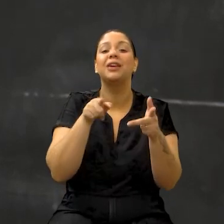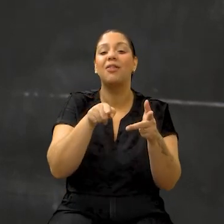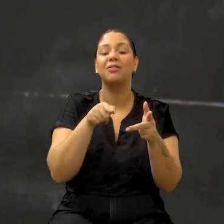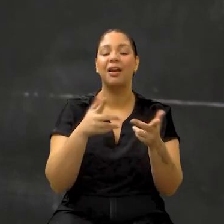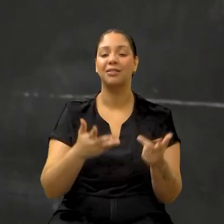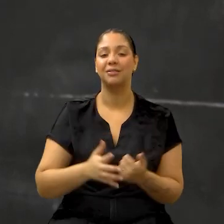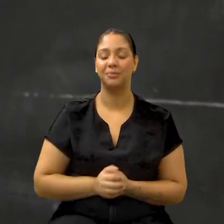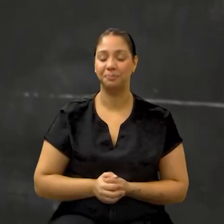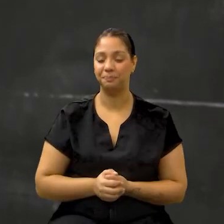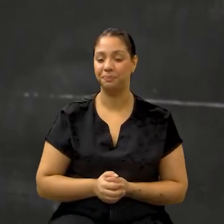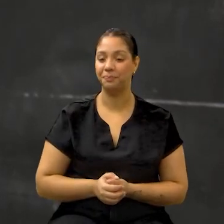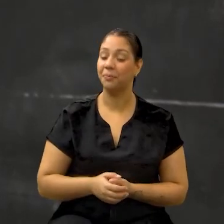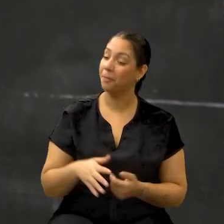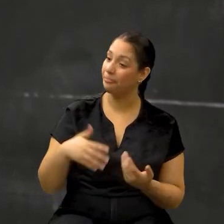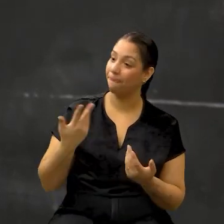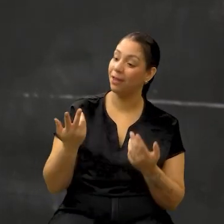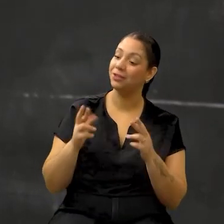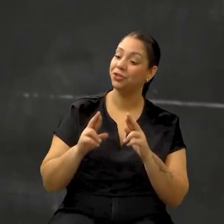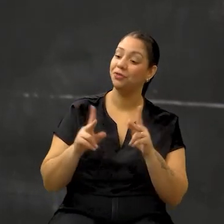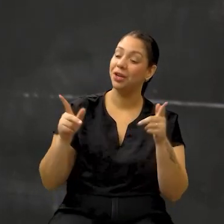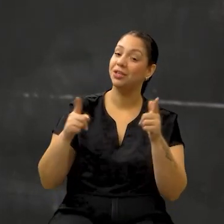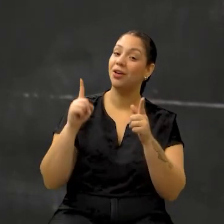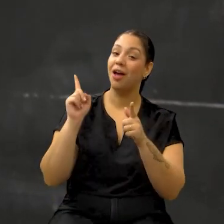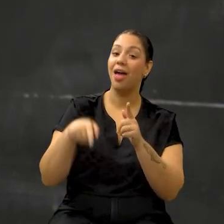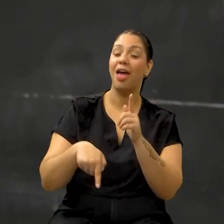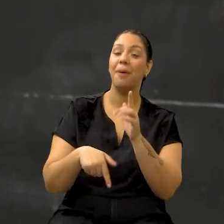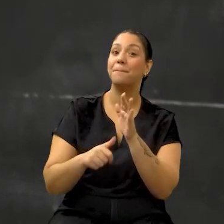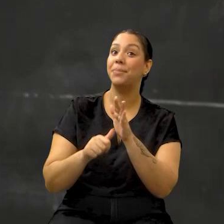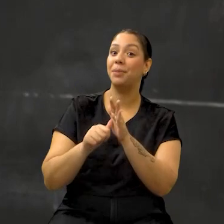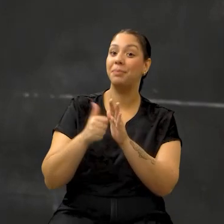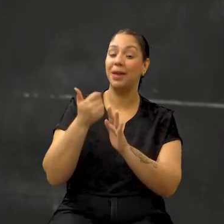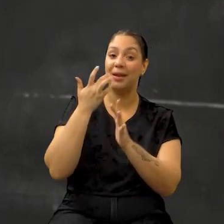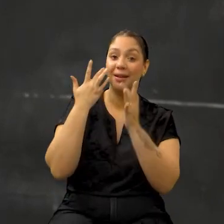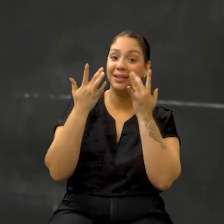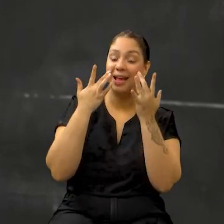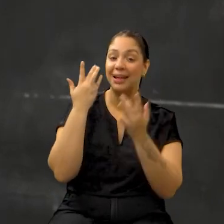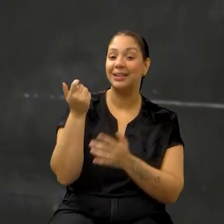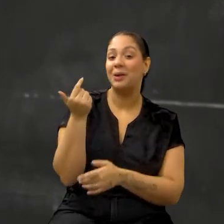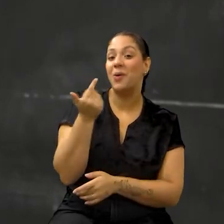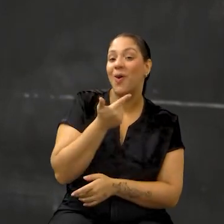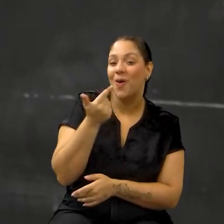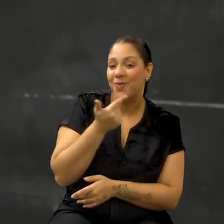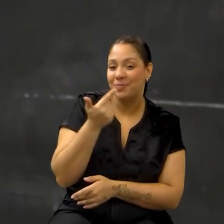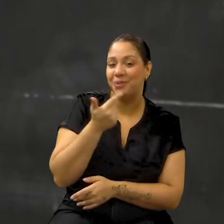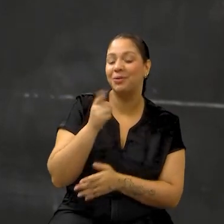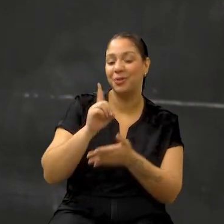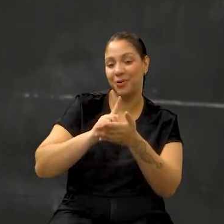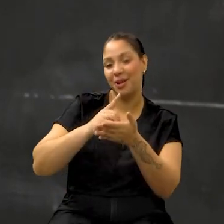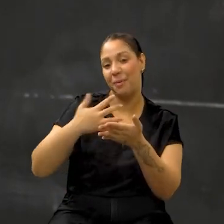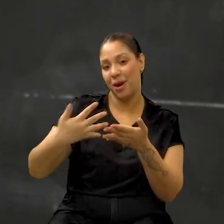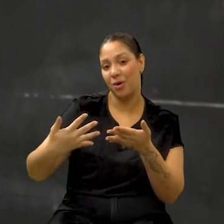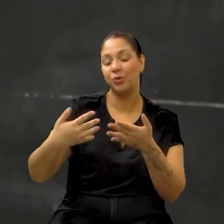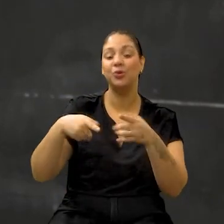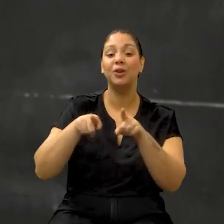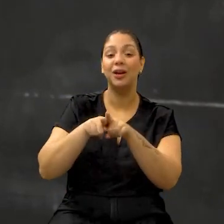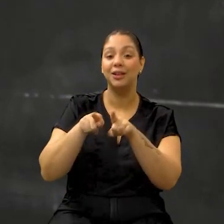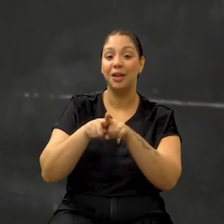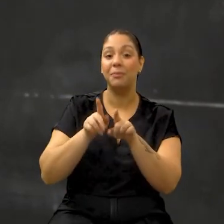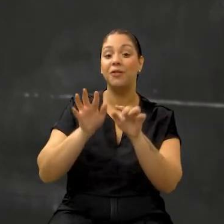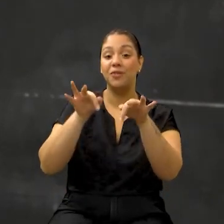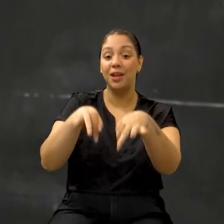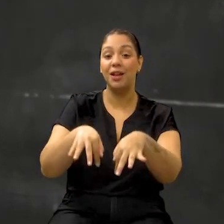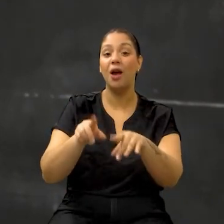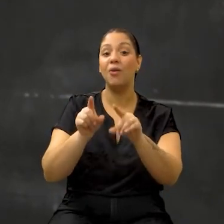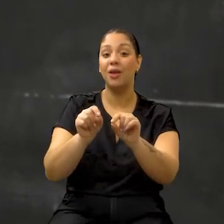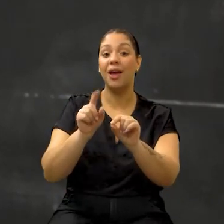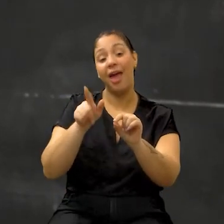Qual o diferencial dela? O diferencial dela é que é a primeira peça cômica do dramaturgo e é a primeira peça que